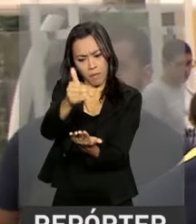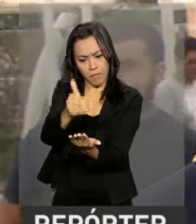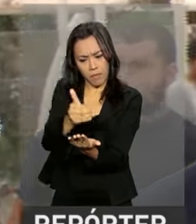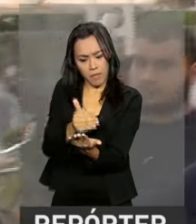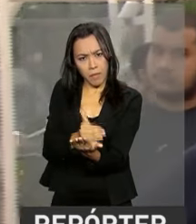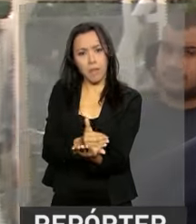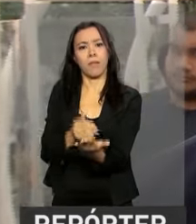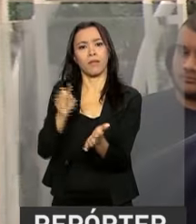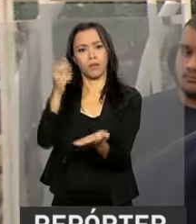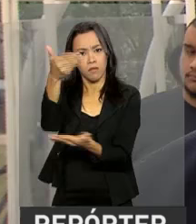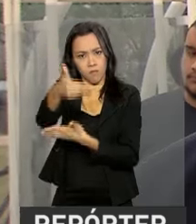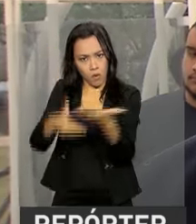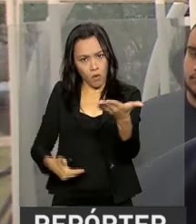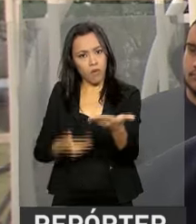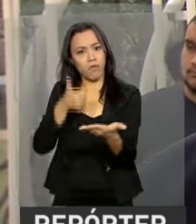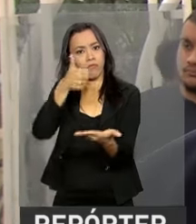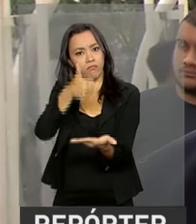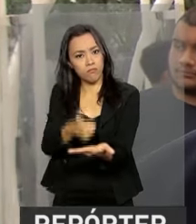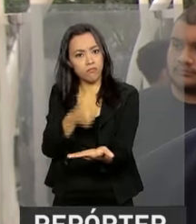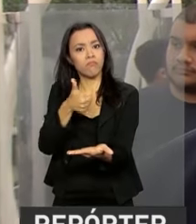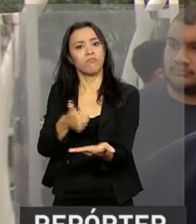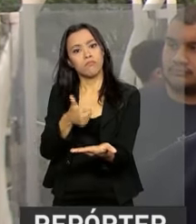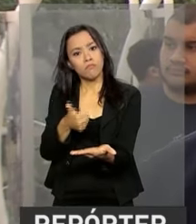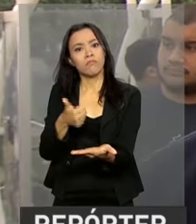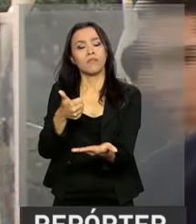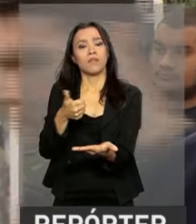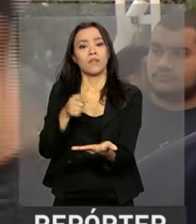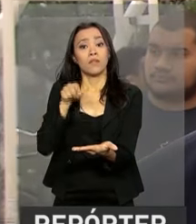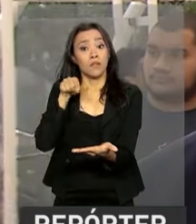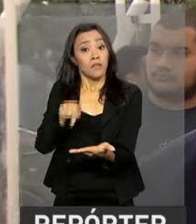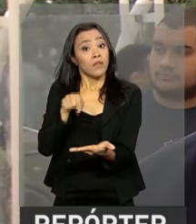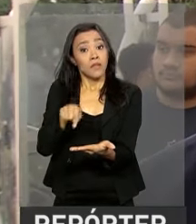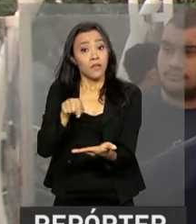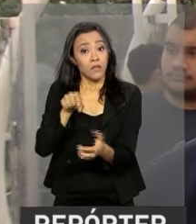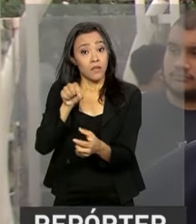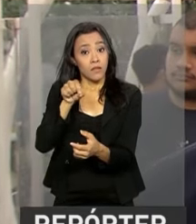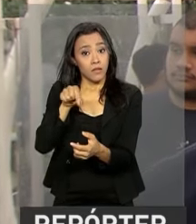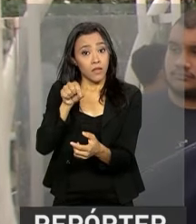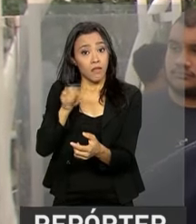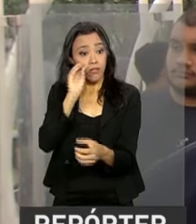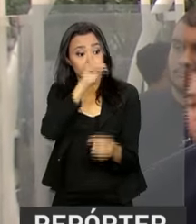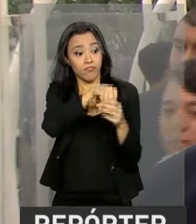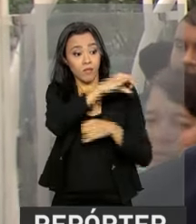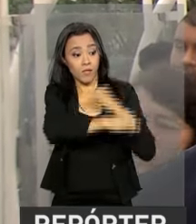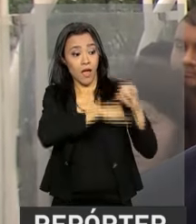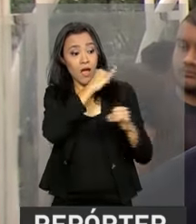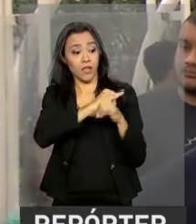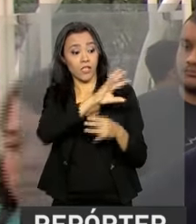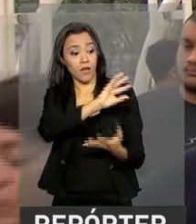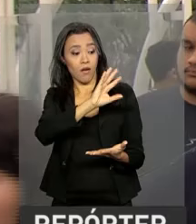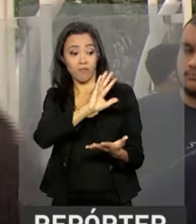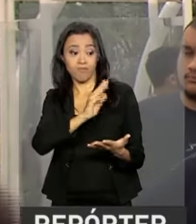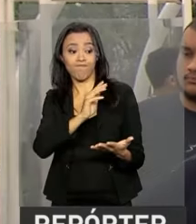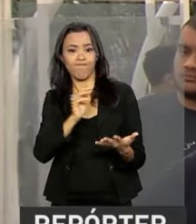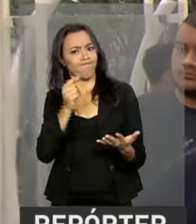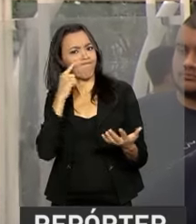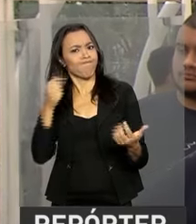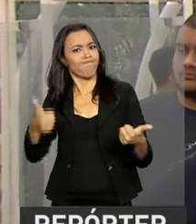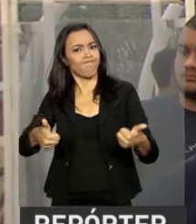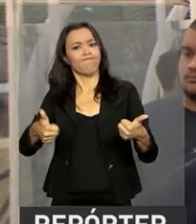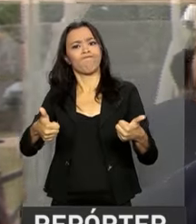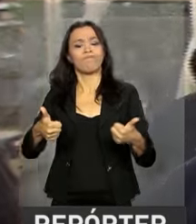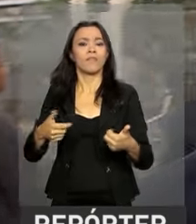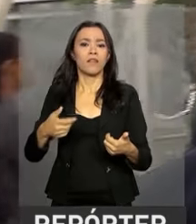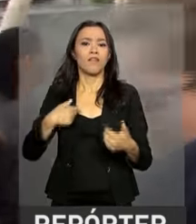aplicado do Enem, que estavam no site, e não foi tranquila,